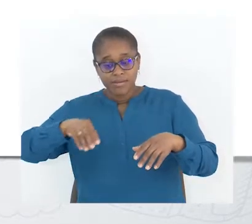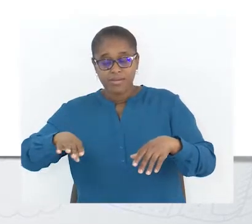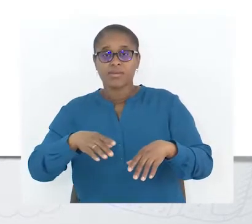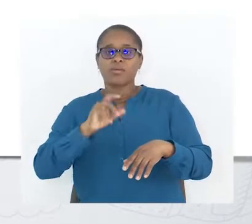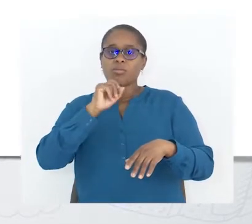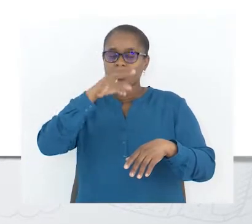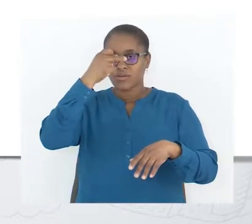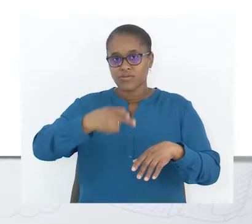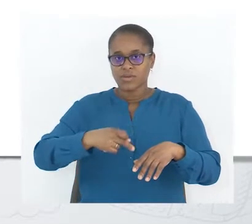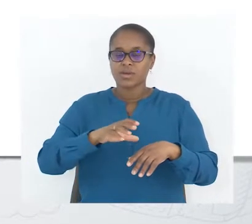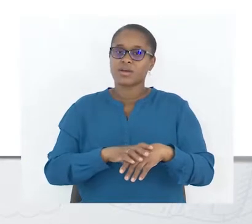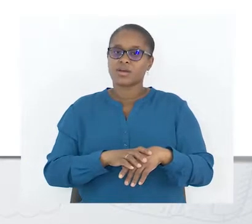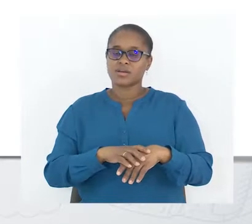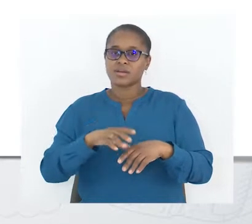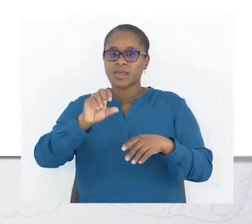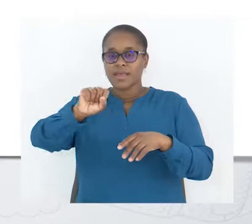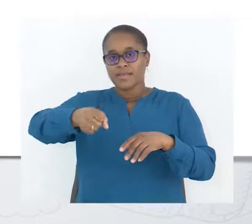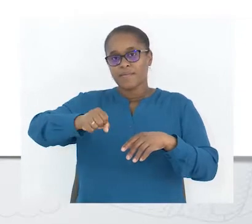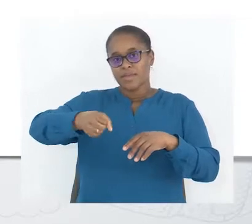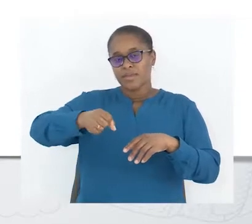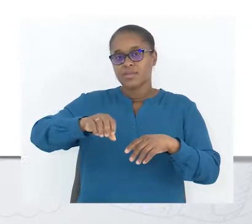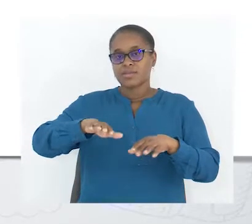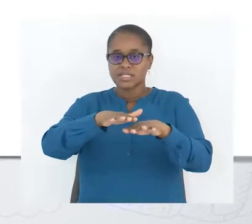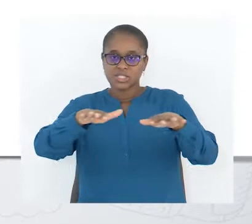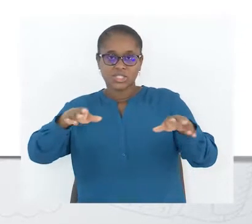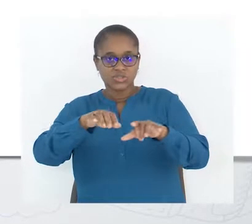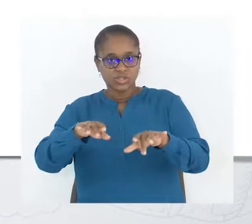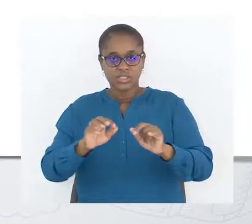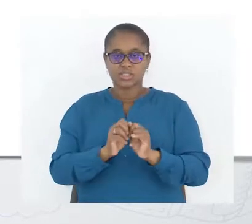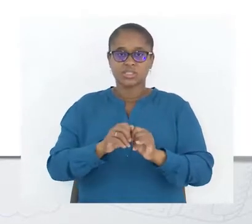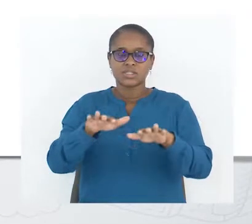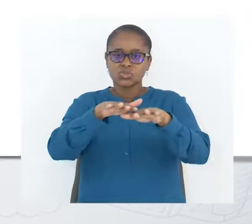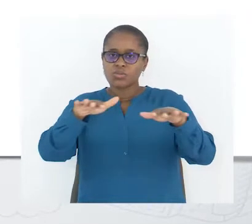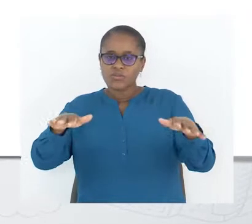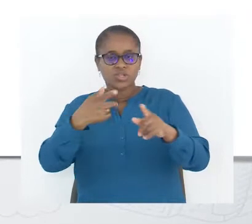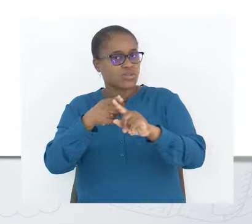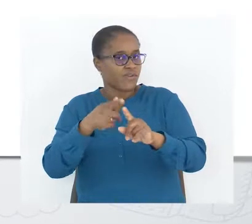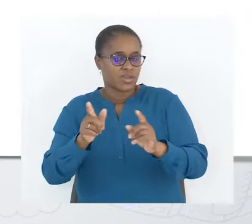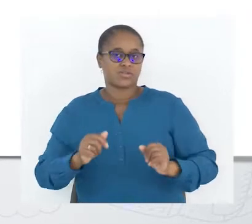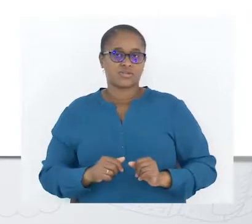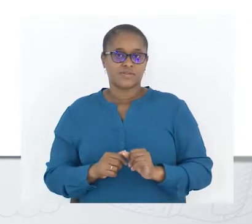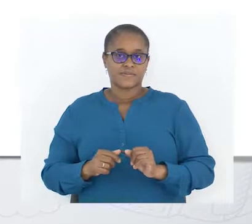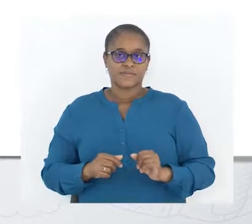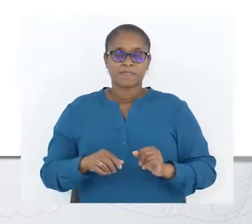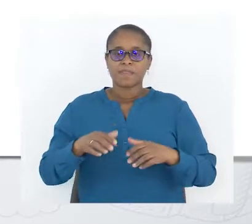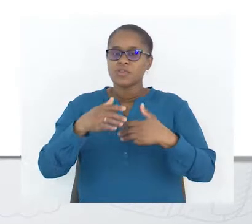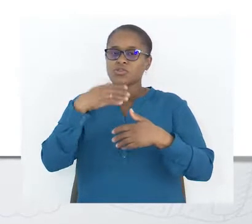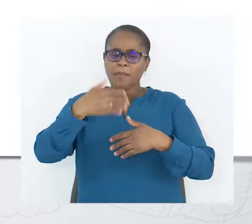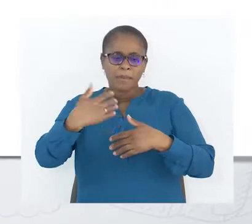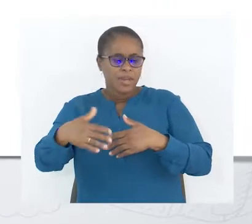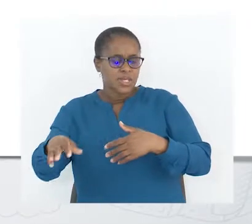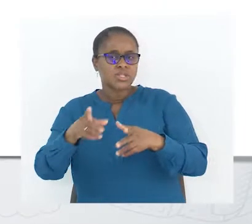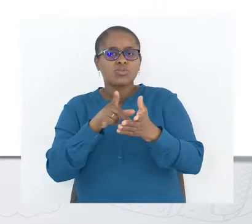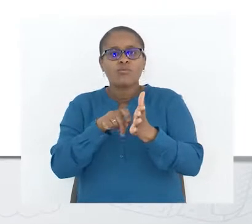podendo ficar em maçanetas, escrivaninhas e superfícies diferentes. Sobre a permanência